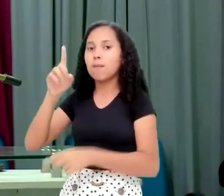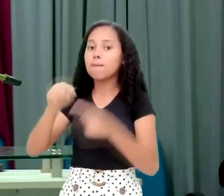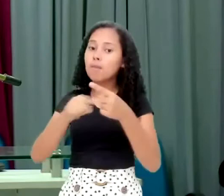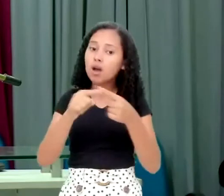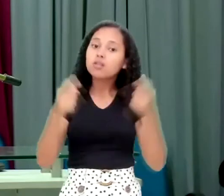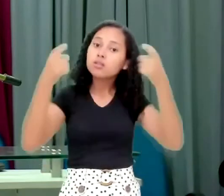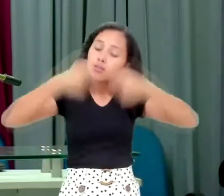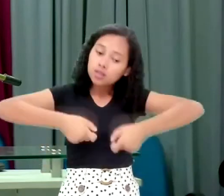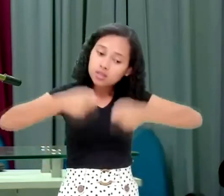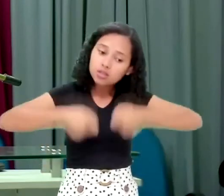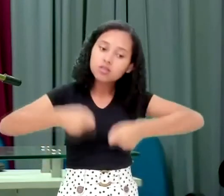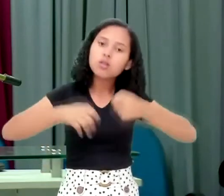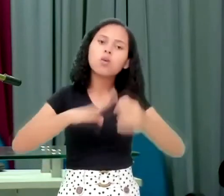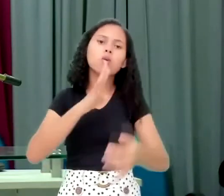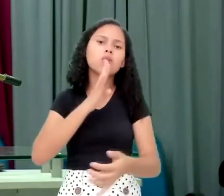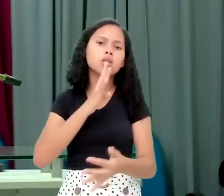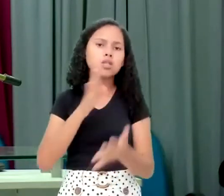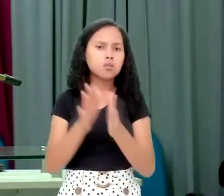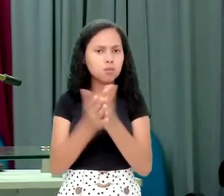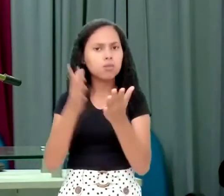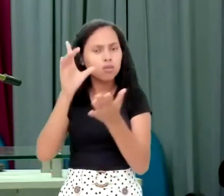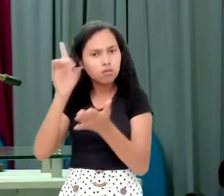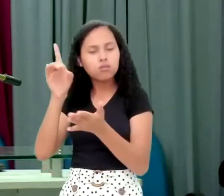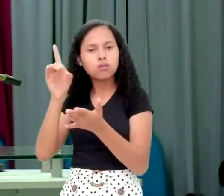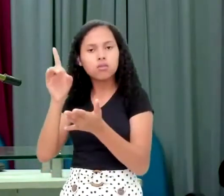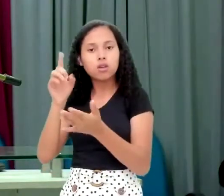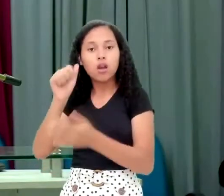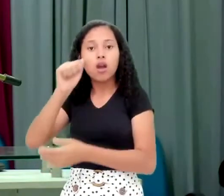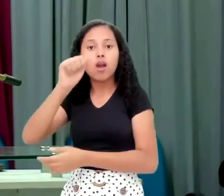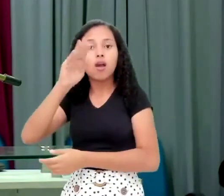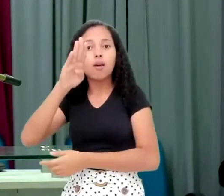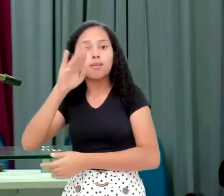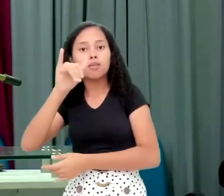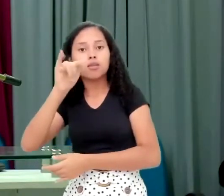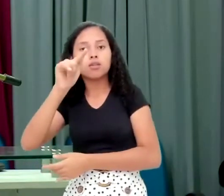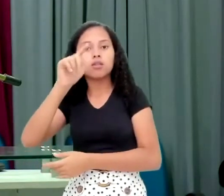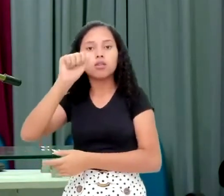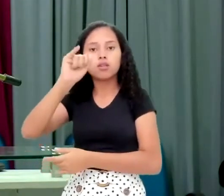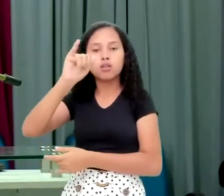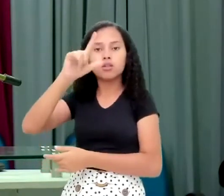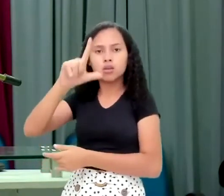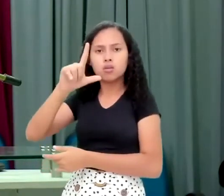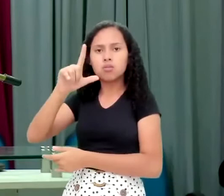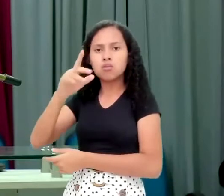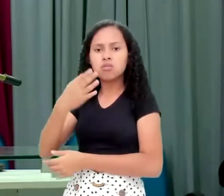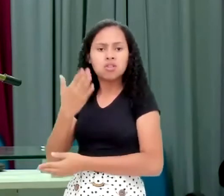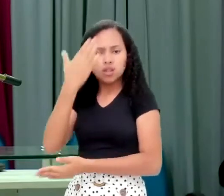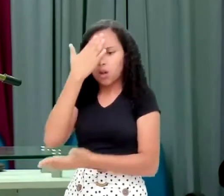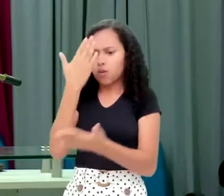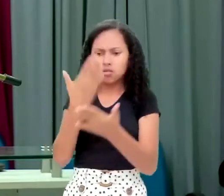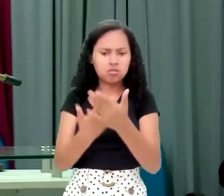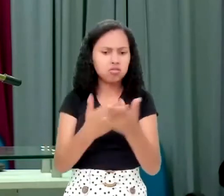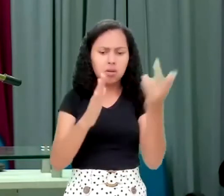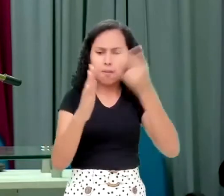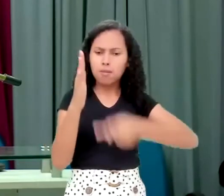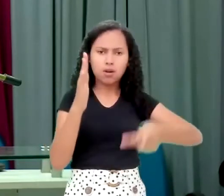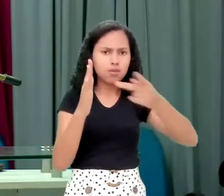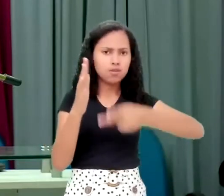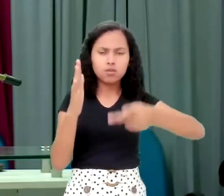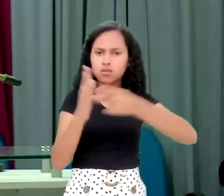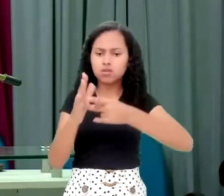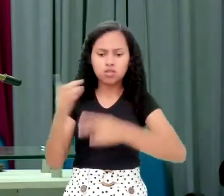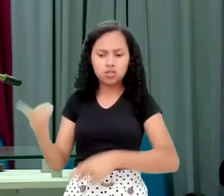precisa conhecer a palavra. Se Abigail não conhecesse e não cresce nas promessas de Deus sobre a vida de